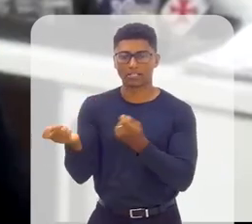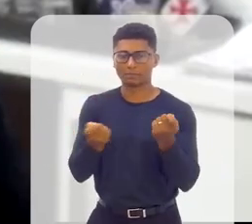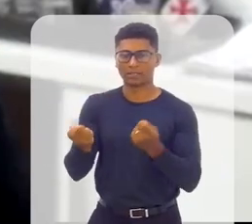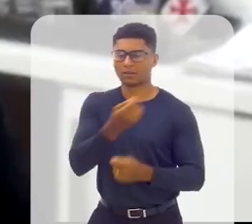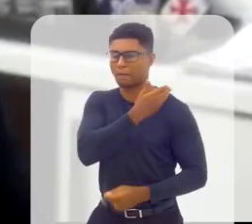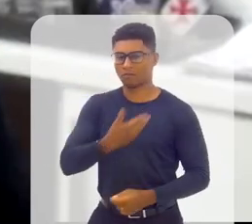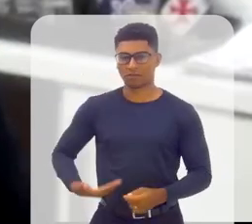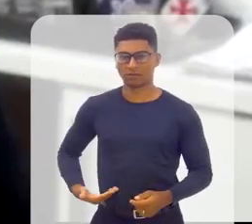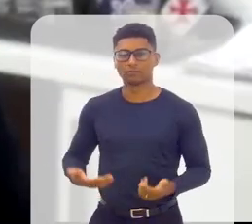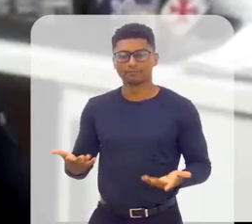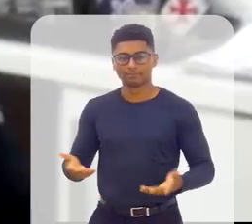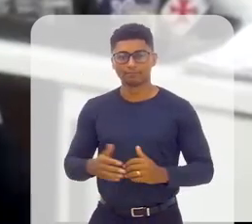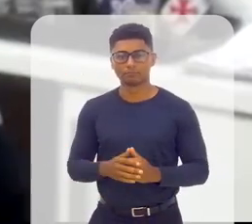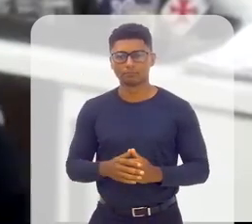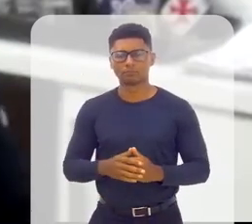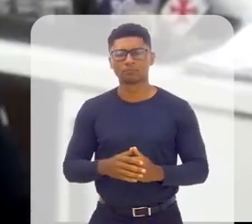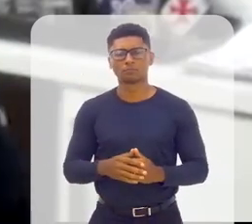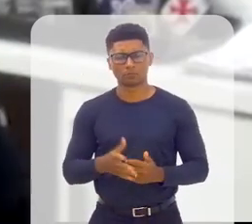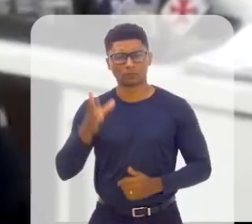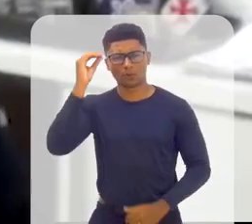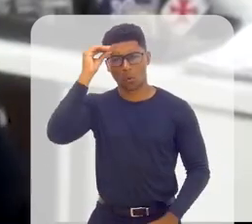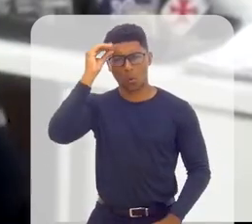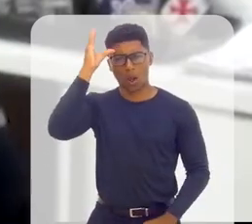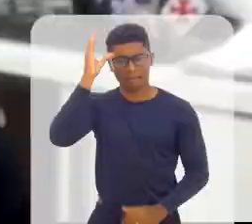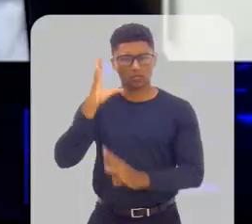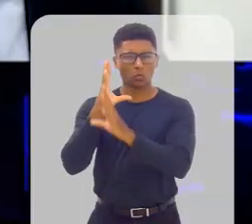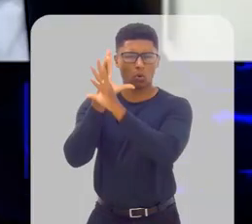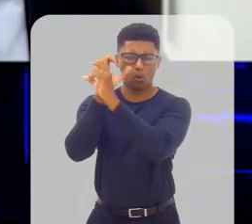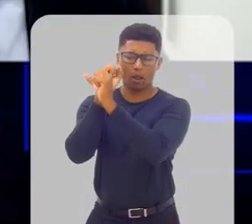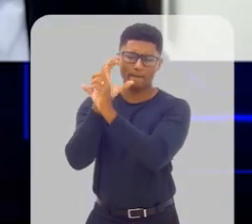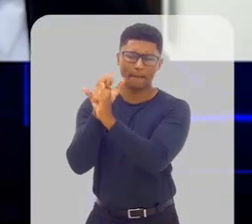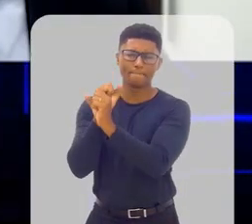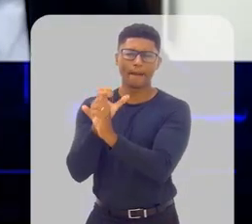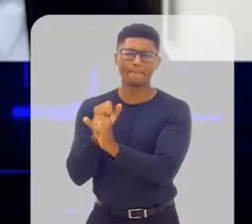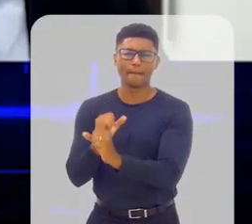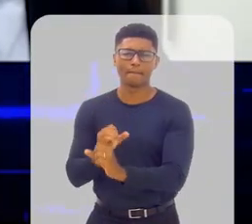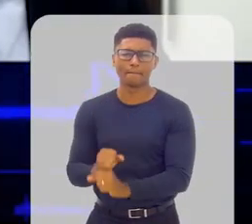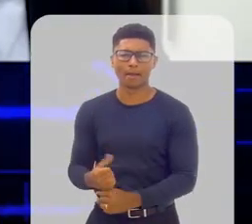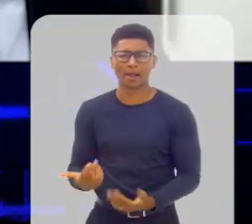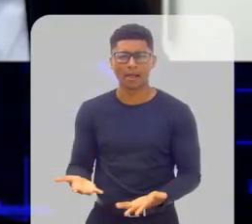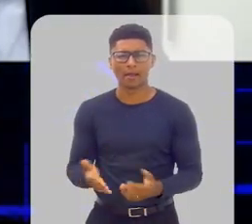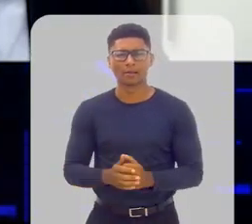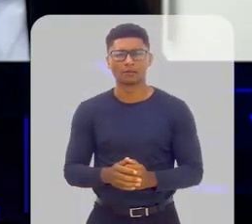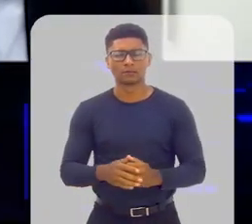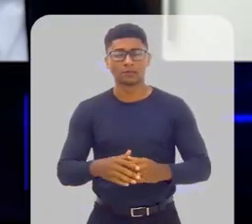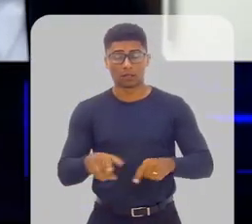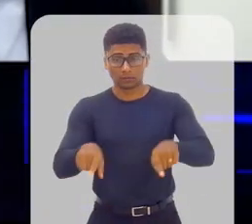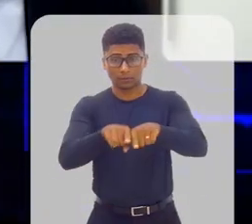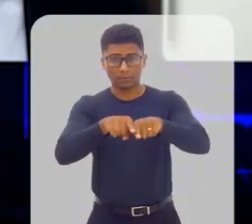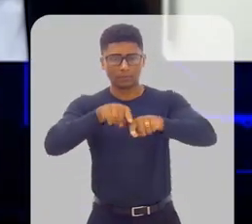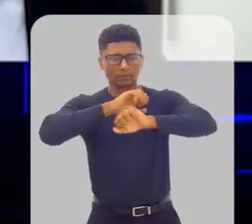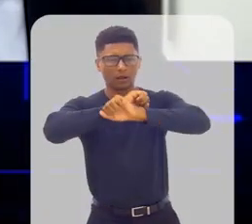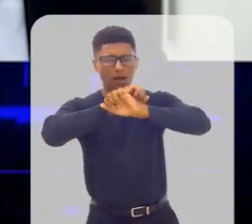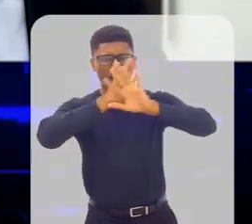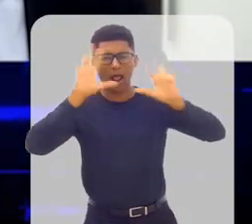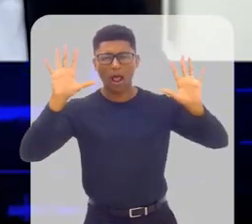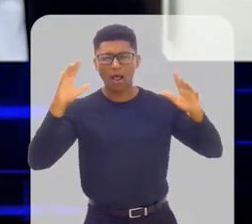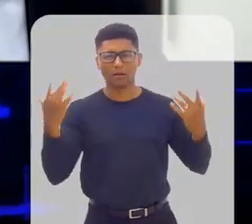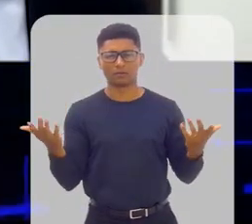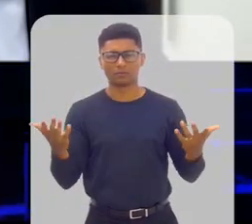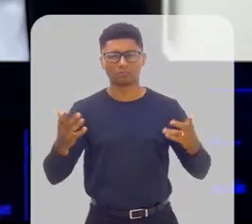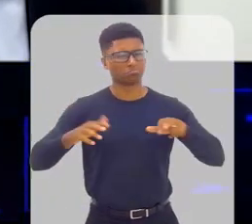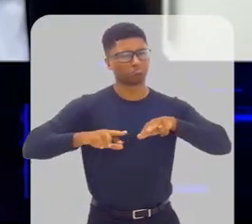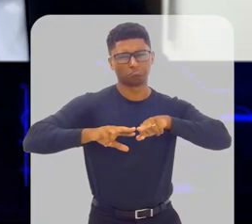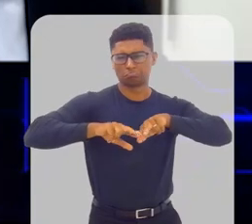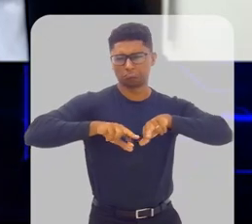pública, com toda a aplicabilidade do conhecimento contábil em compliance, em transparência, em prestação de